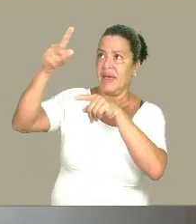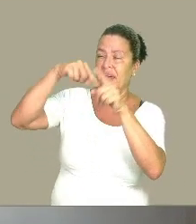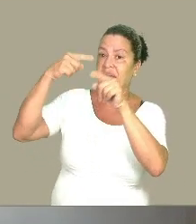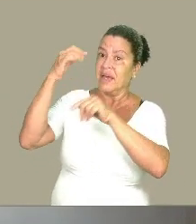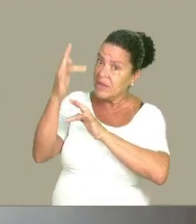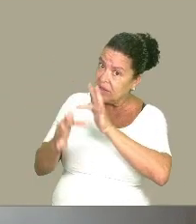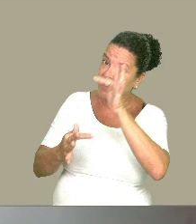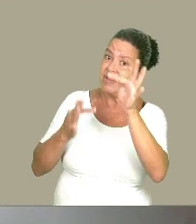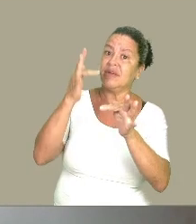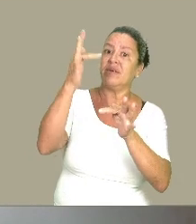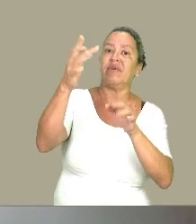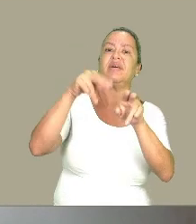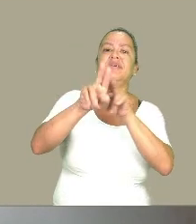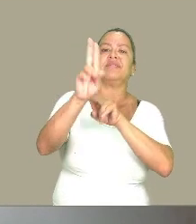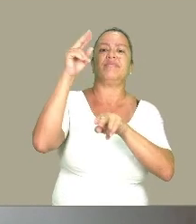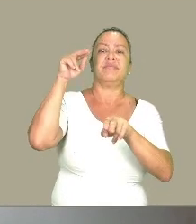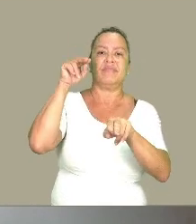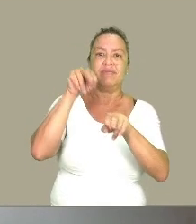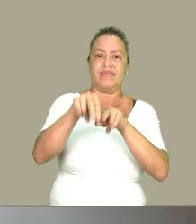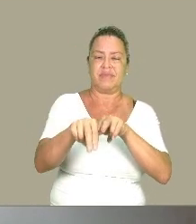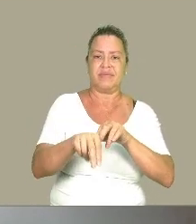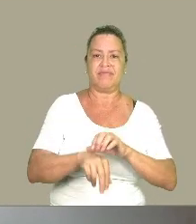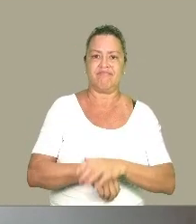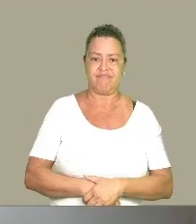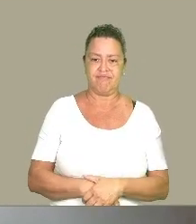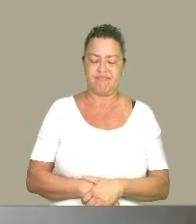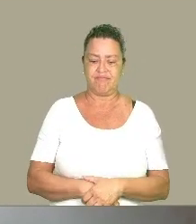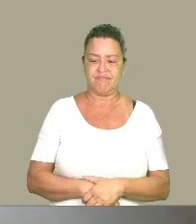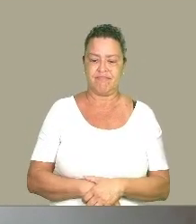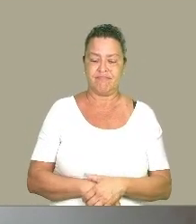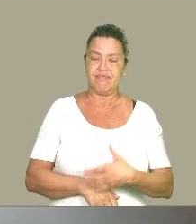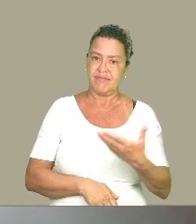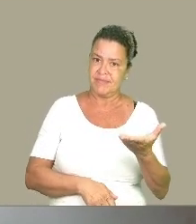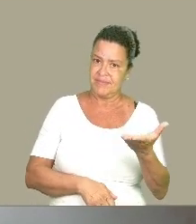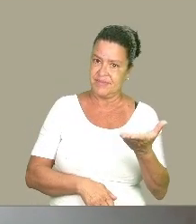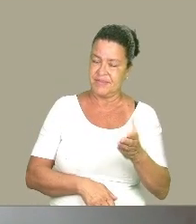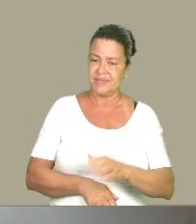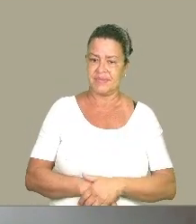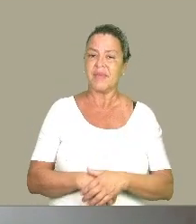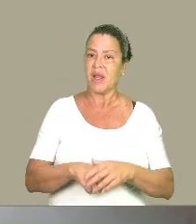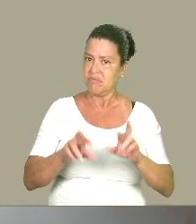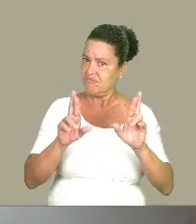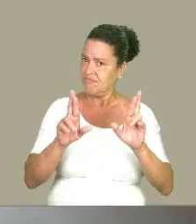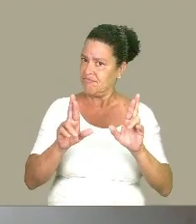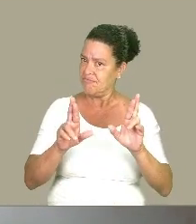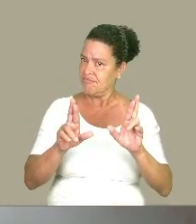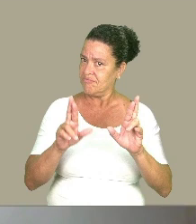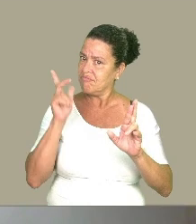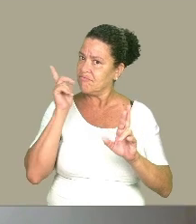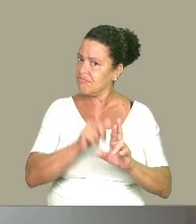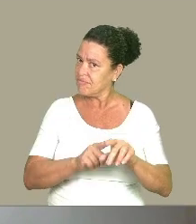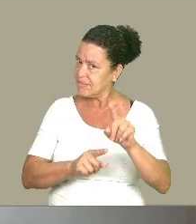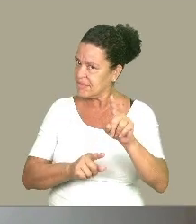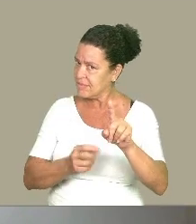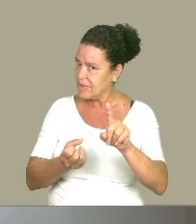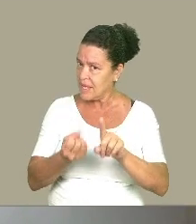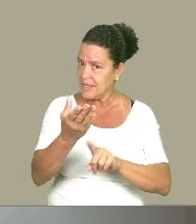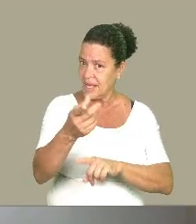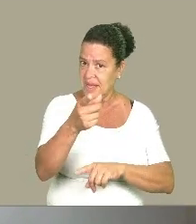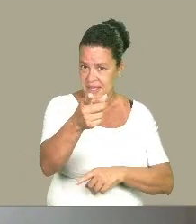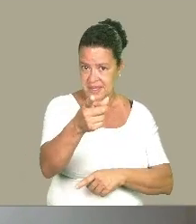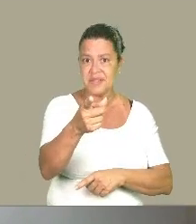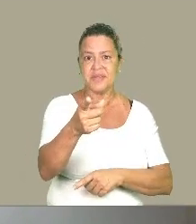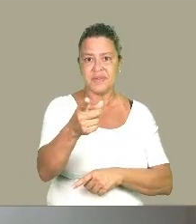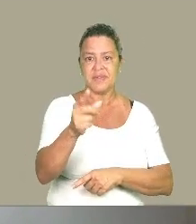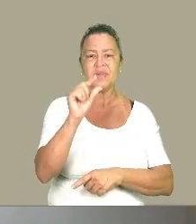próximas reencarnações. Meus queridos, espero que eu tenha conseguido então trazer um